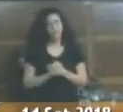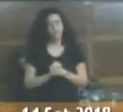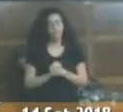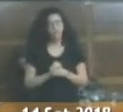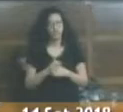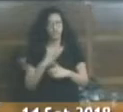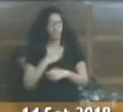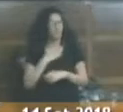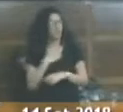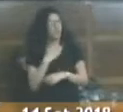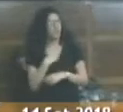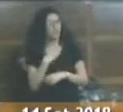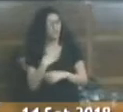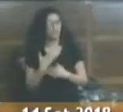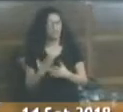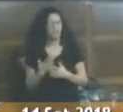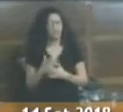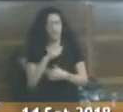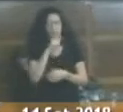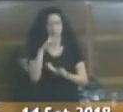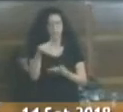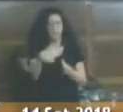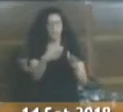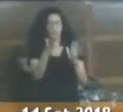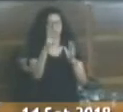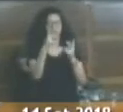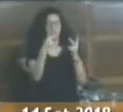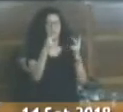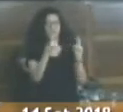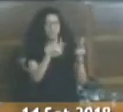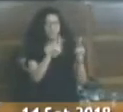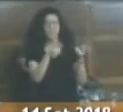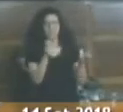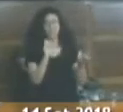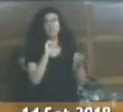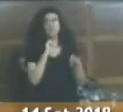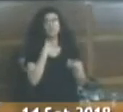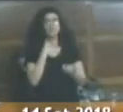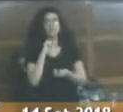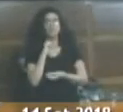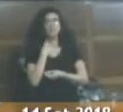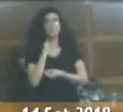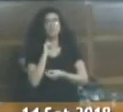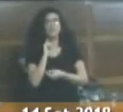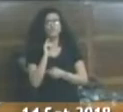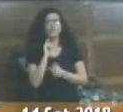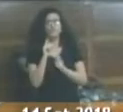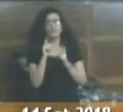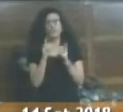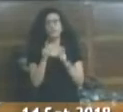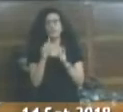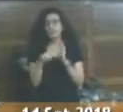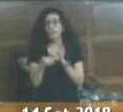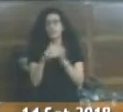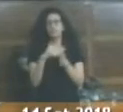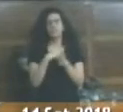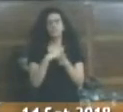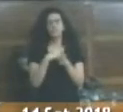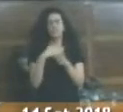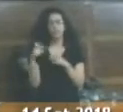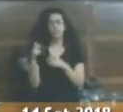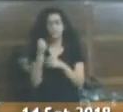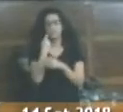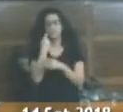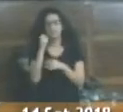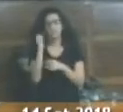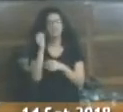indignação. O nosso rio Mamucaba está praticamente poluído. Onde eu caçava peixe lá, direto lá, hoje eu